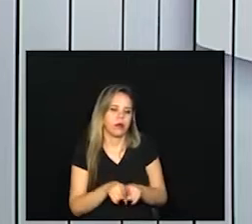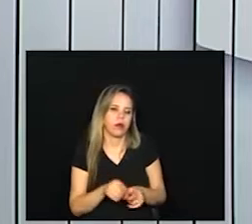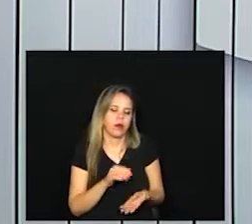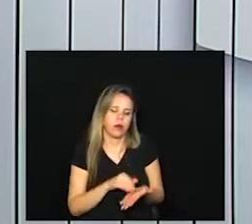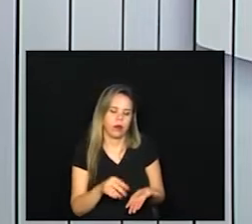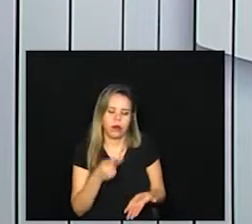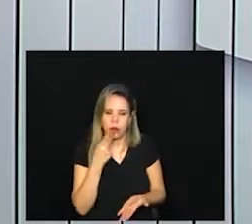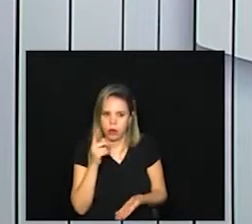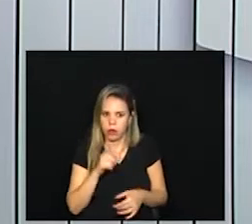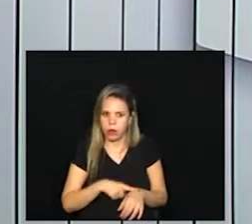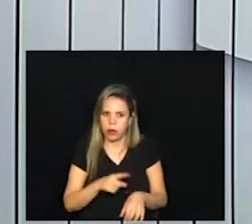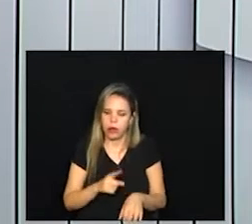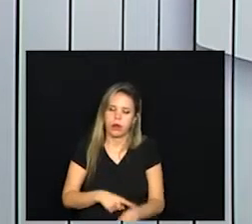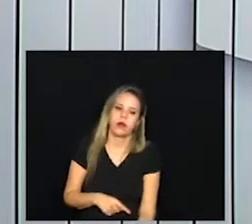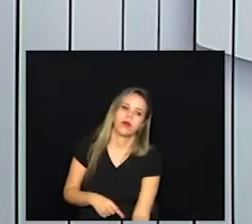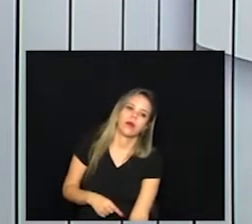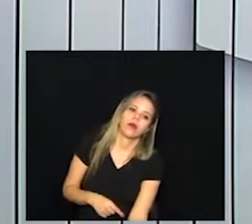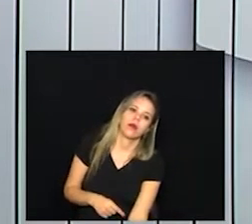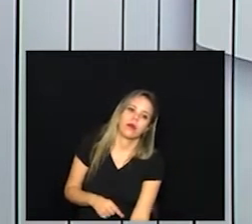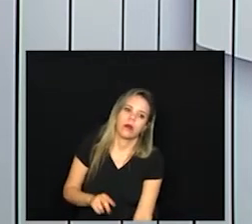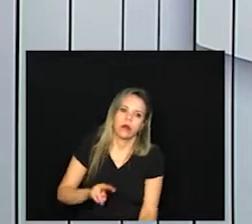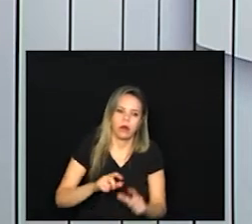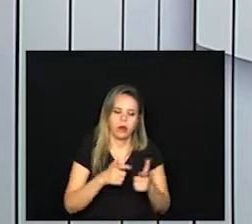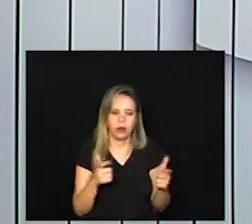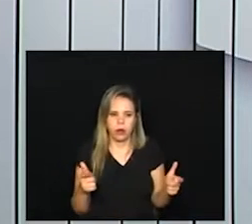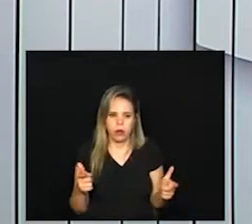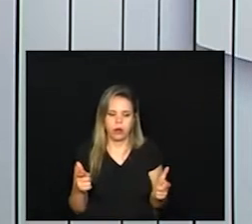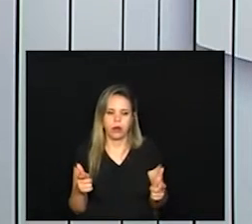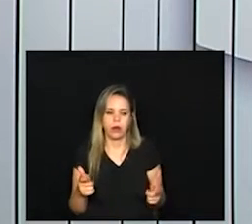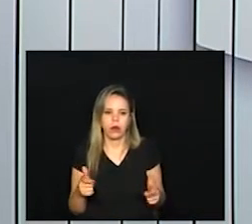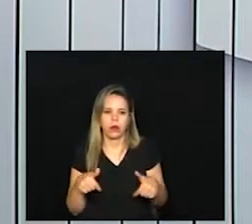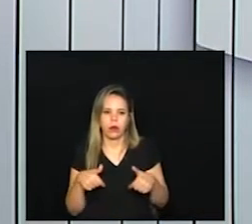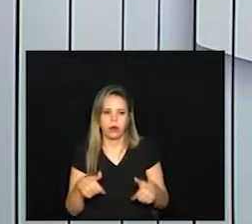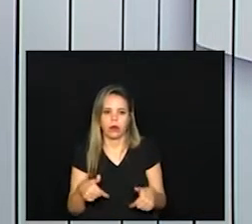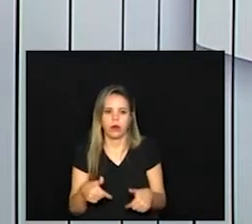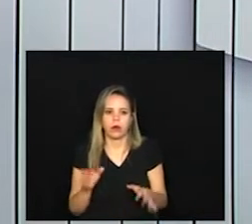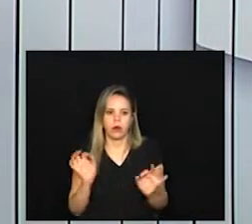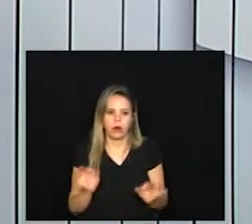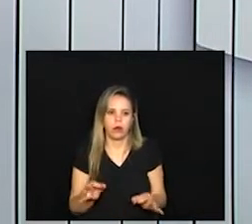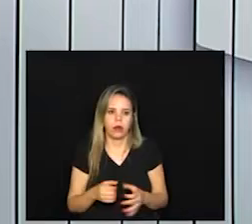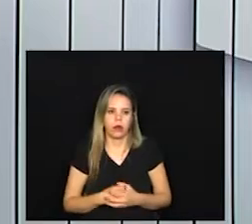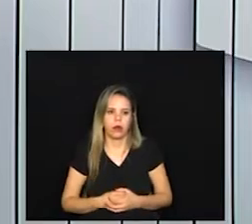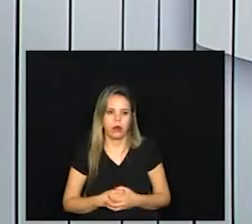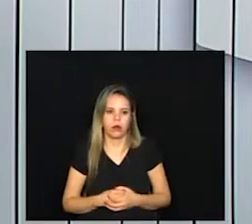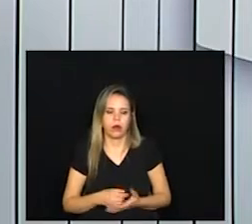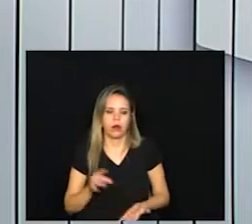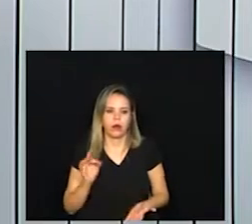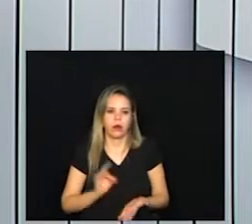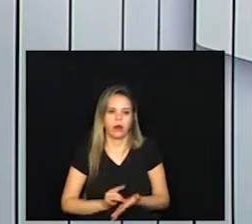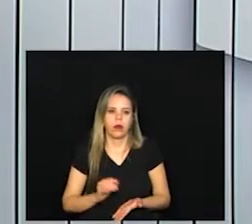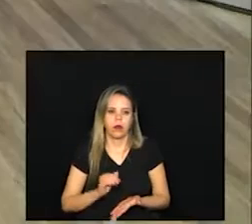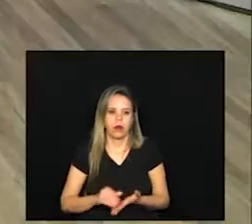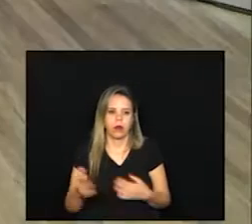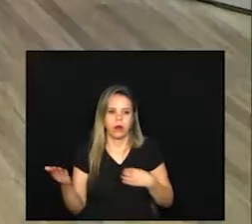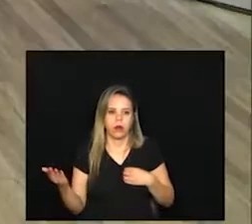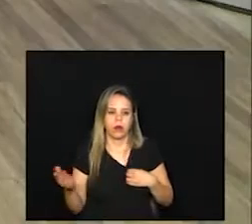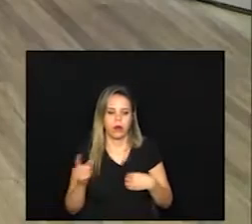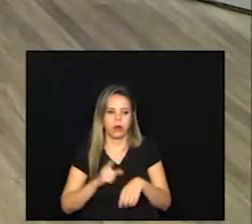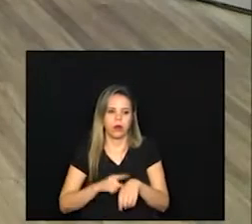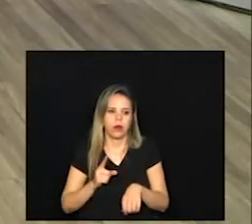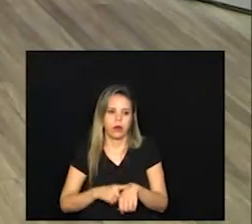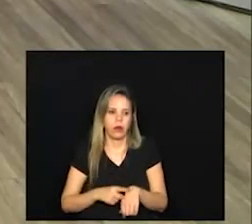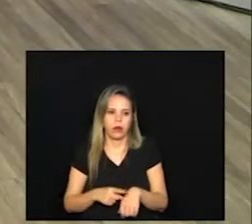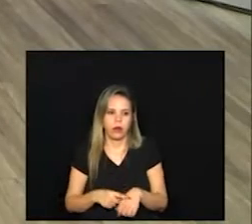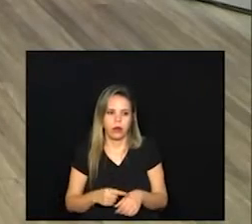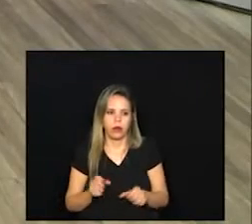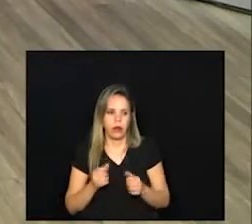falou, este horário vai ser ampliado, então é uma atitude certeira. Só queria confirmar com a secretária os horários que